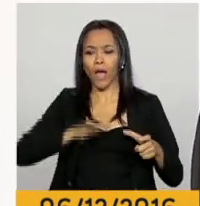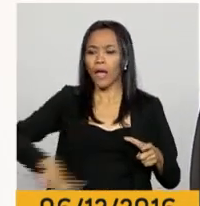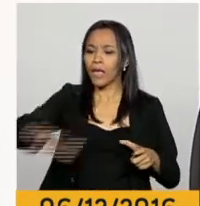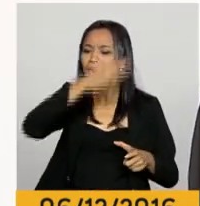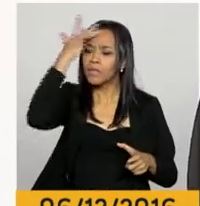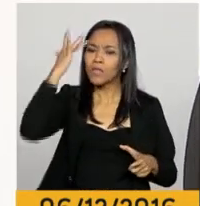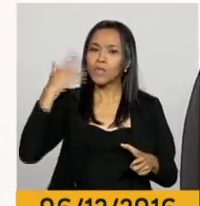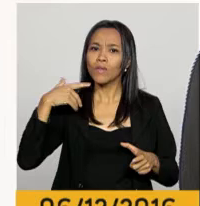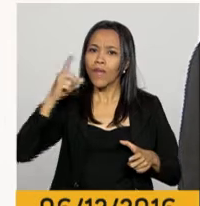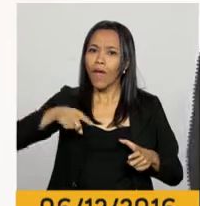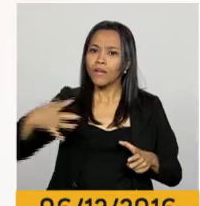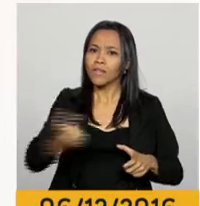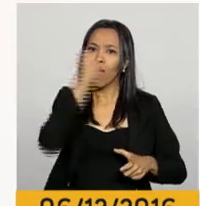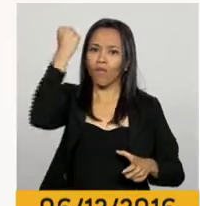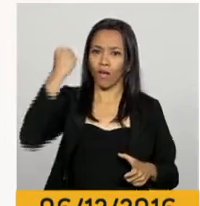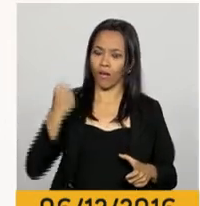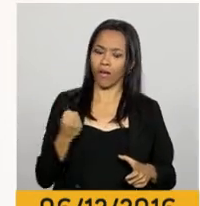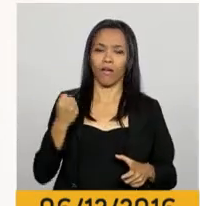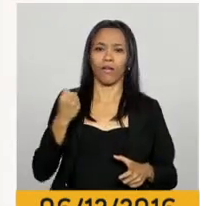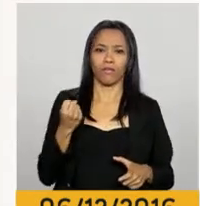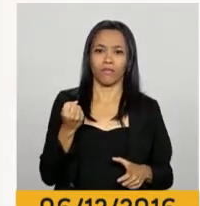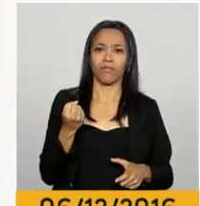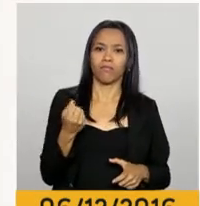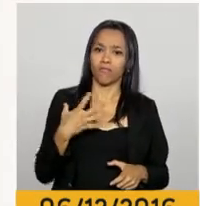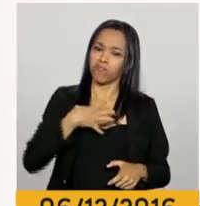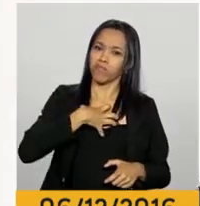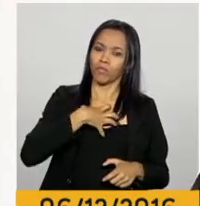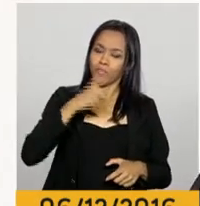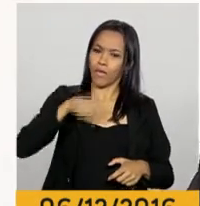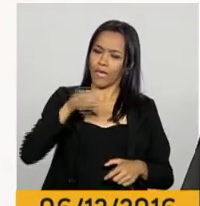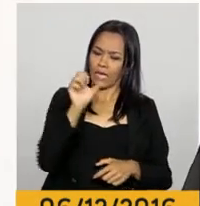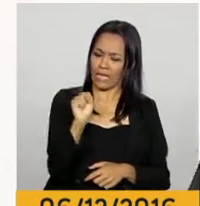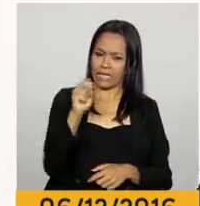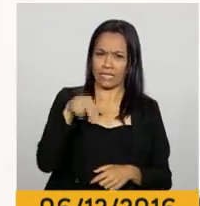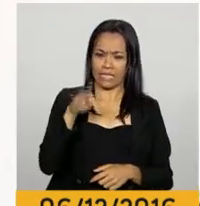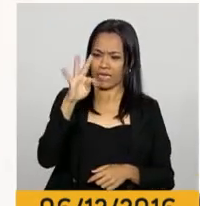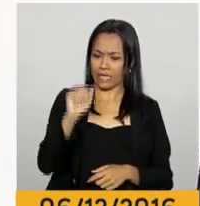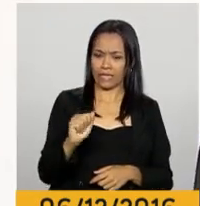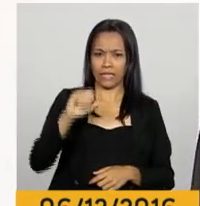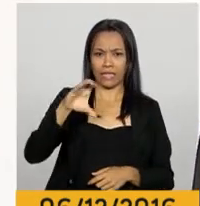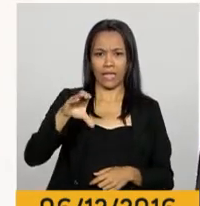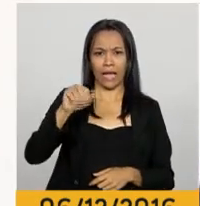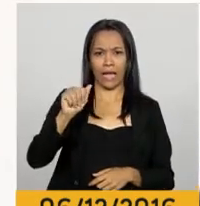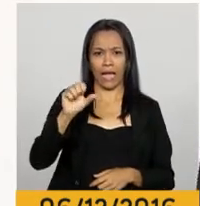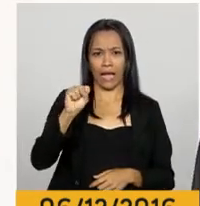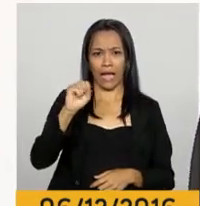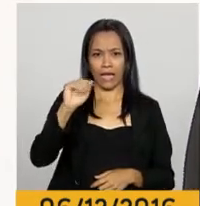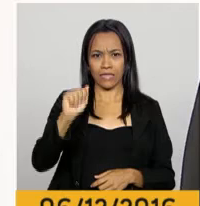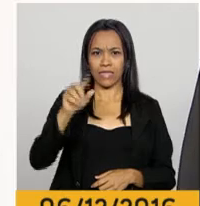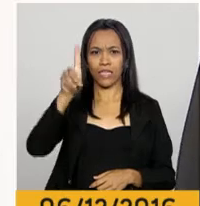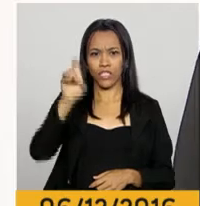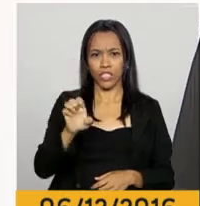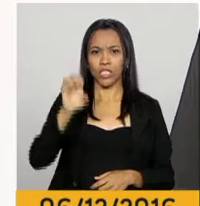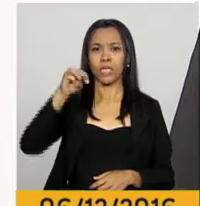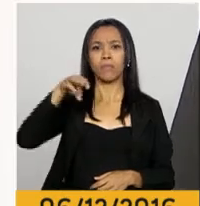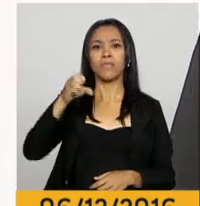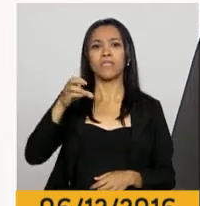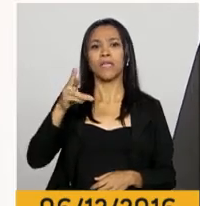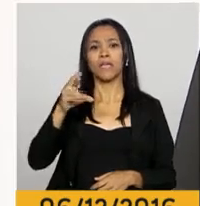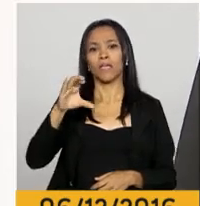salvar e tanto chamada santa casa de misericórdia é nesse recorde